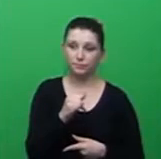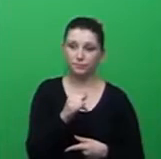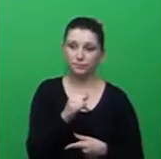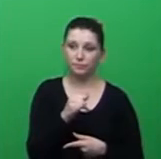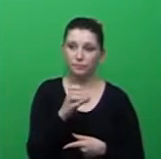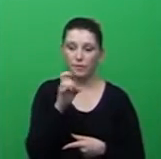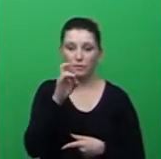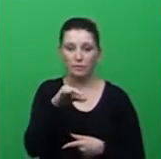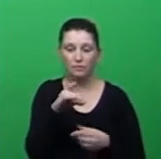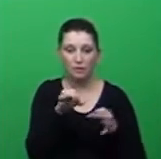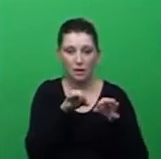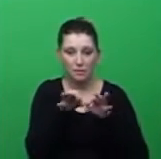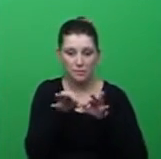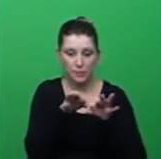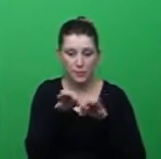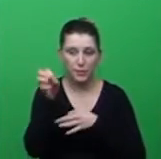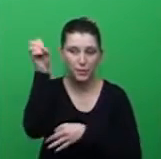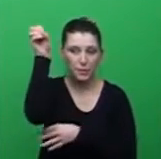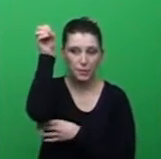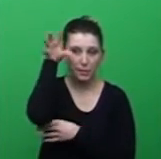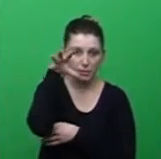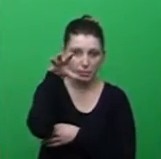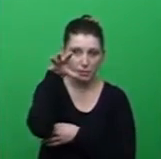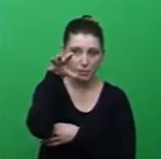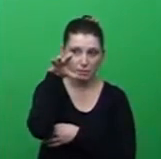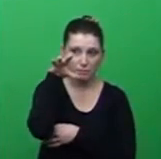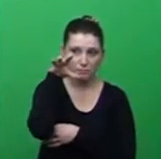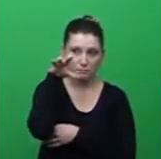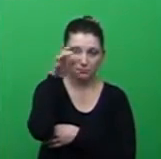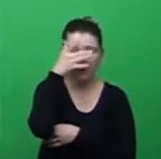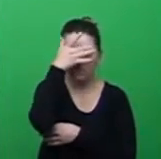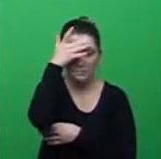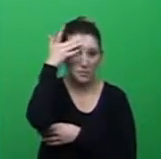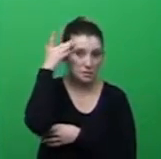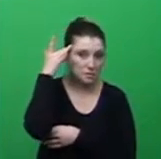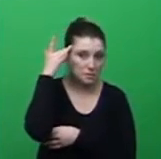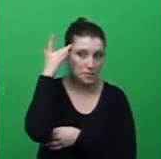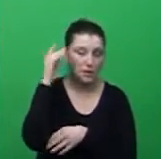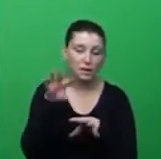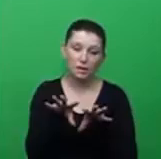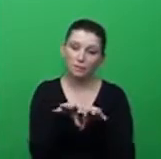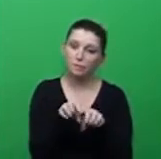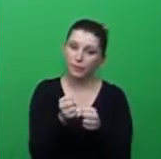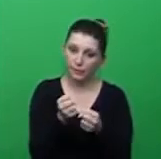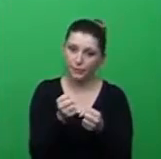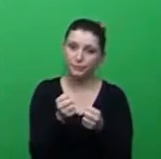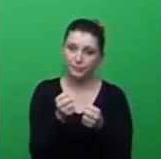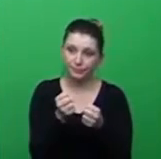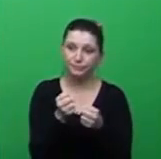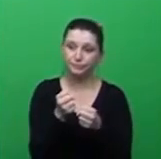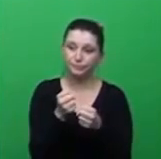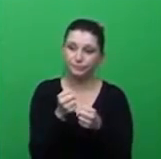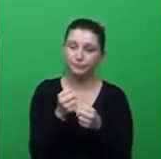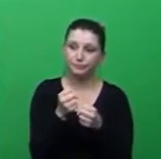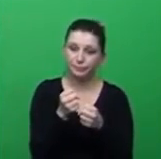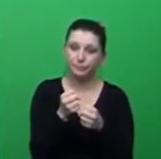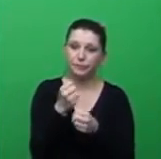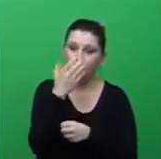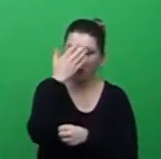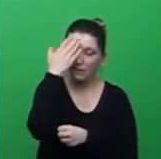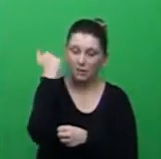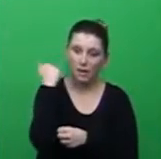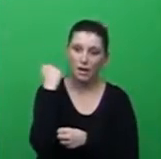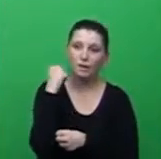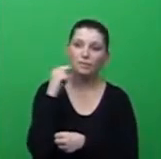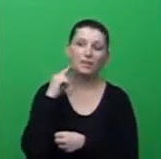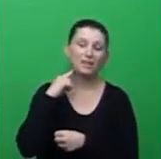as lâmpadas no tanque e alguém certamente quebrou uma parte, tudo quebrada, e sabe que esse tipo de lixo ele